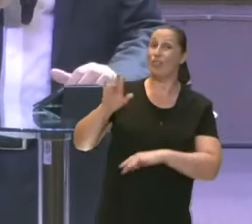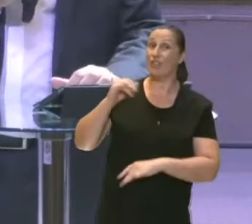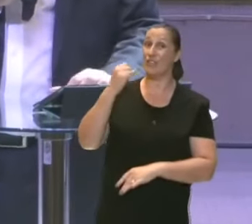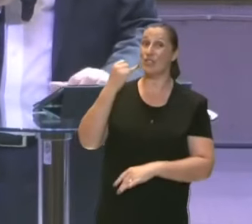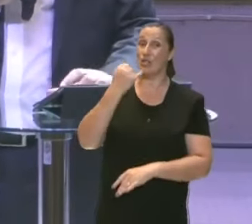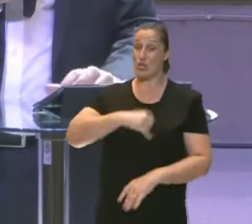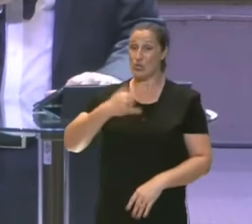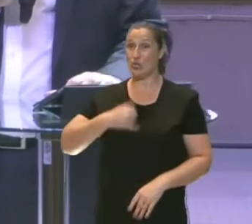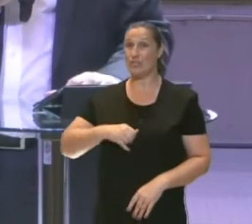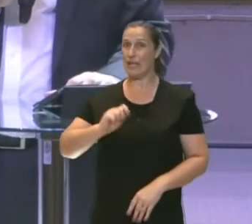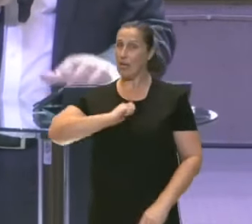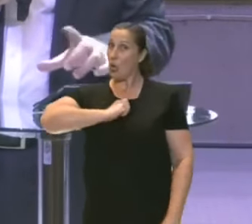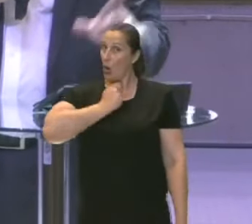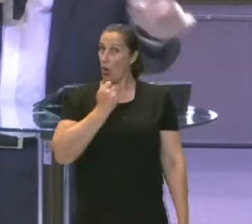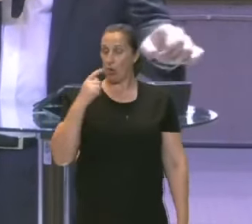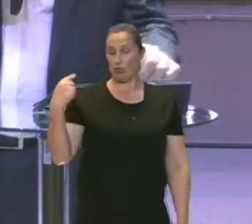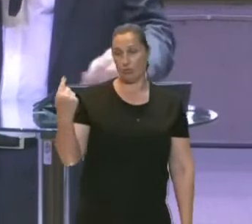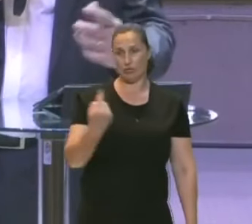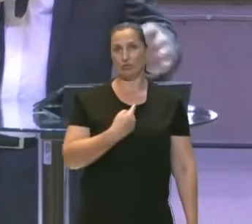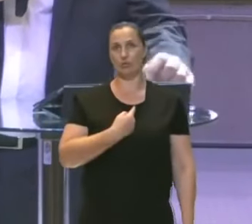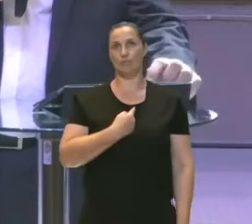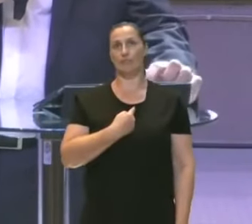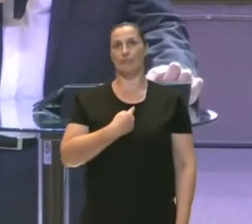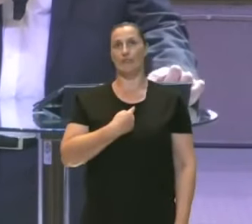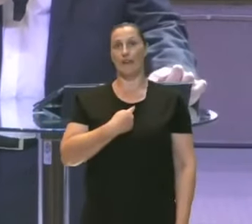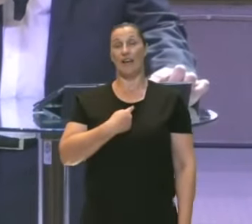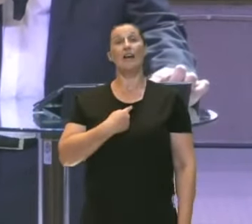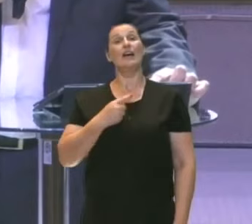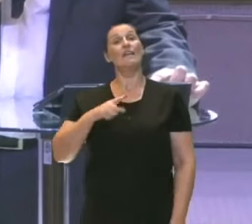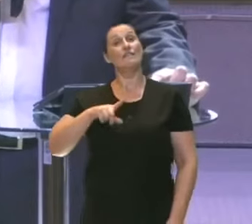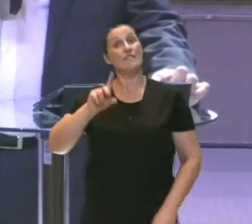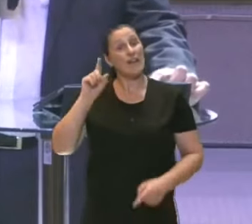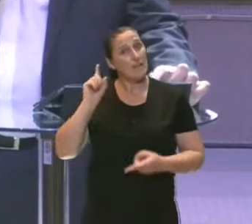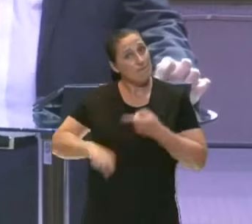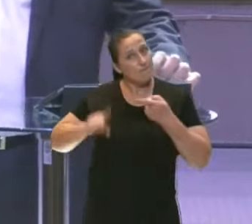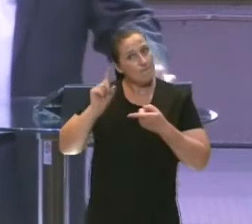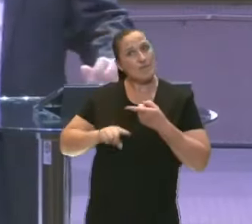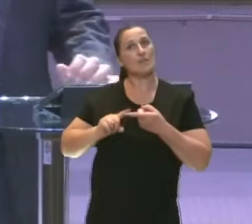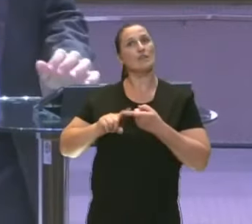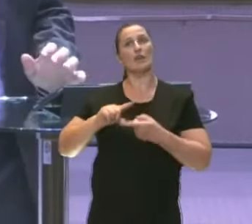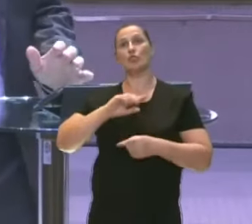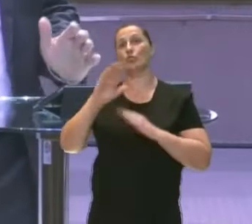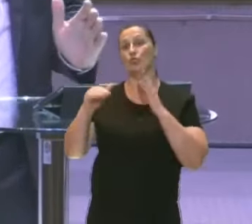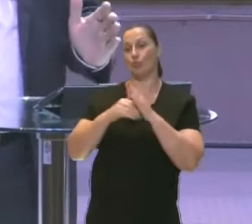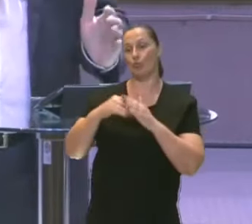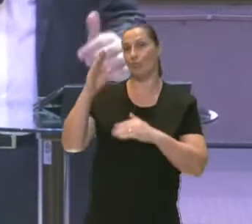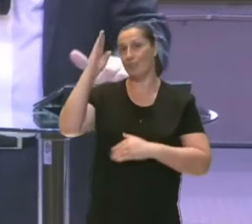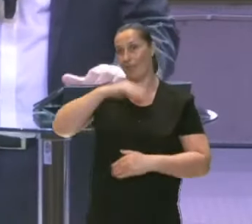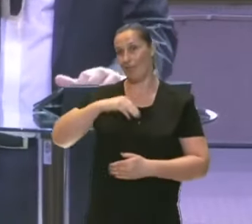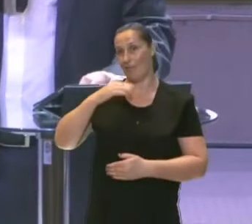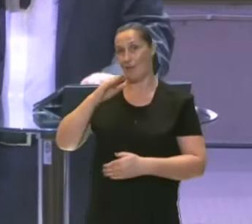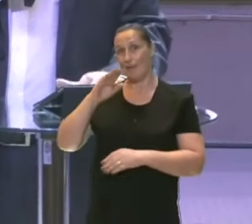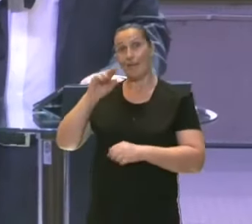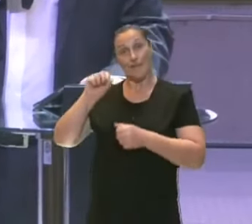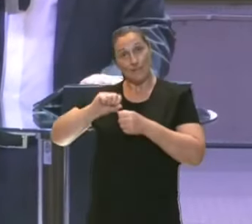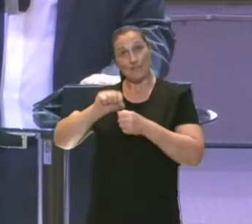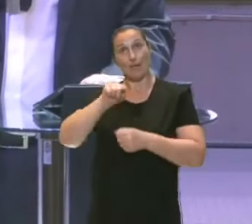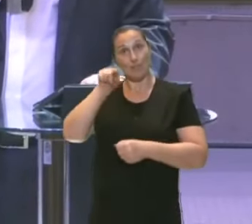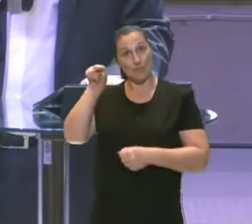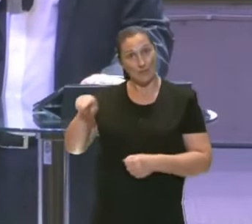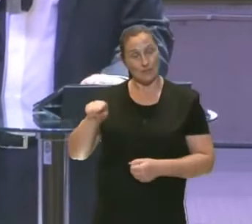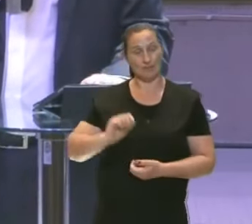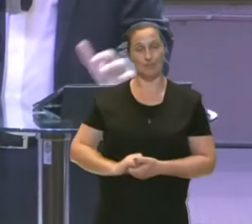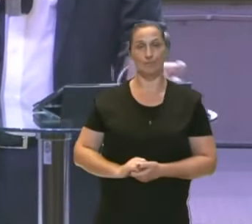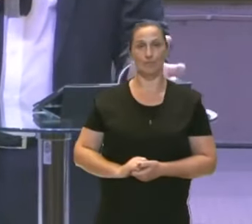de nós e vá se vingar de todo o mal que nós lhe fizemos. Então mandaram dizer a José: antes que o